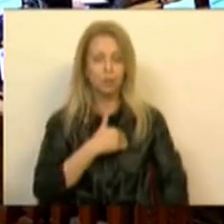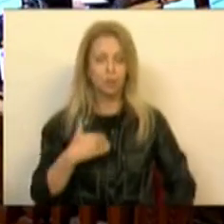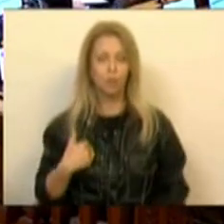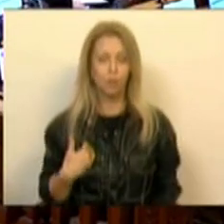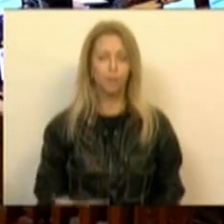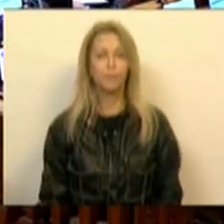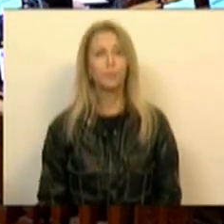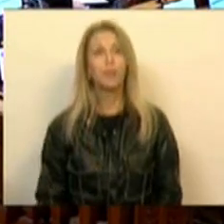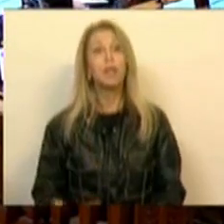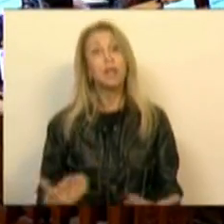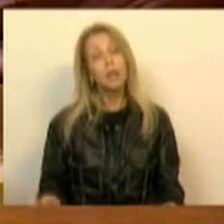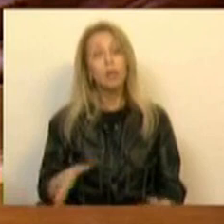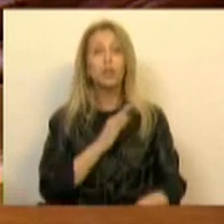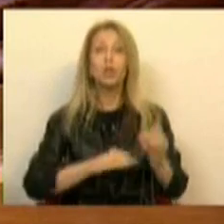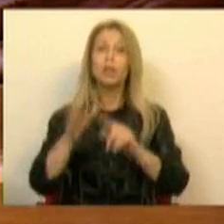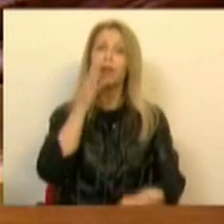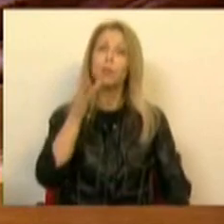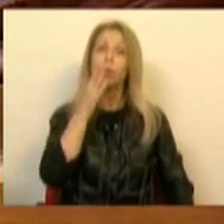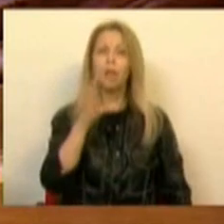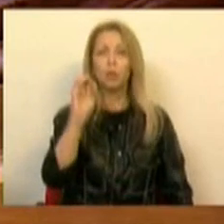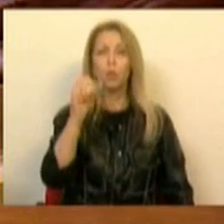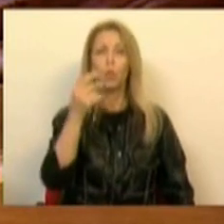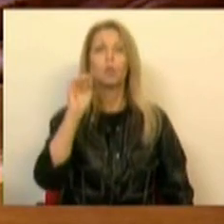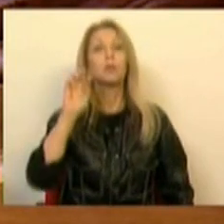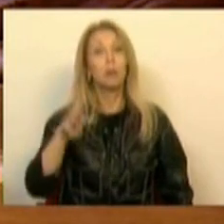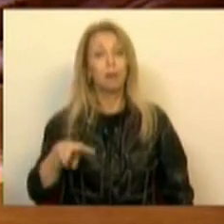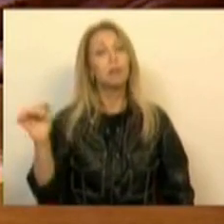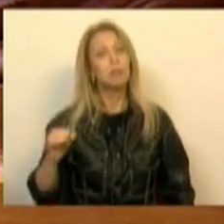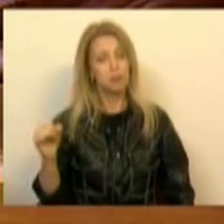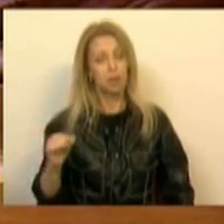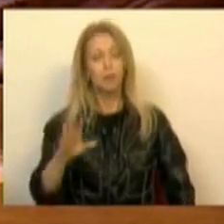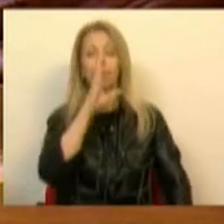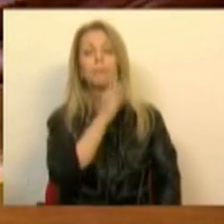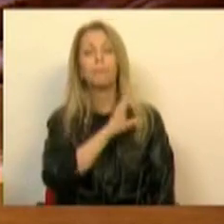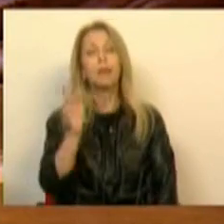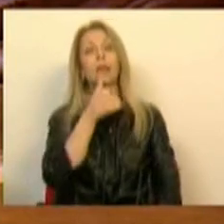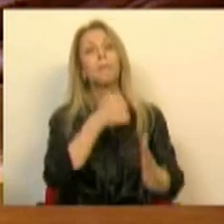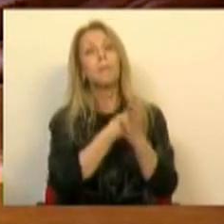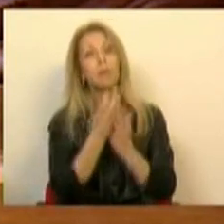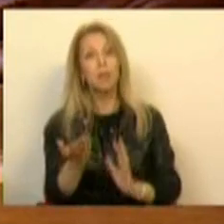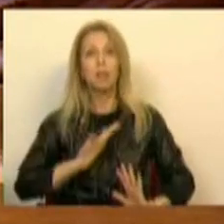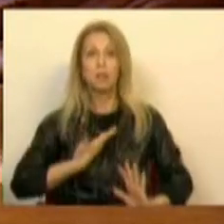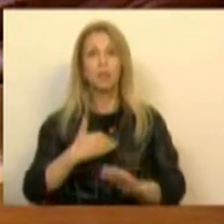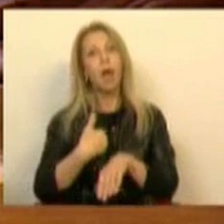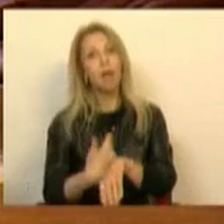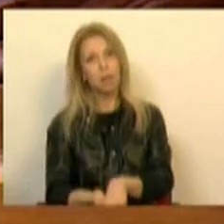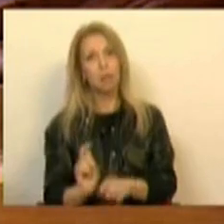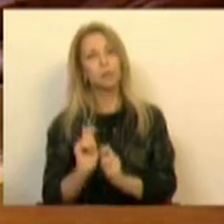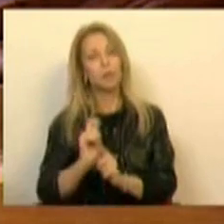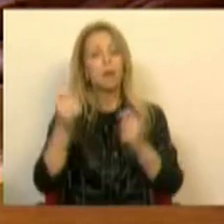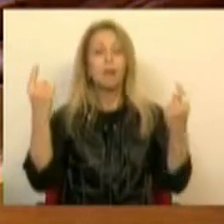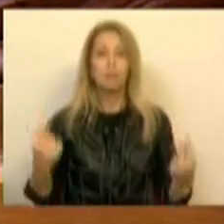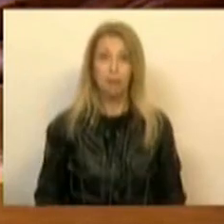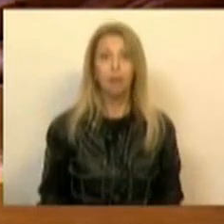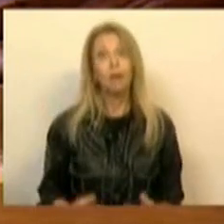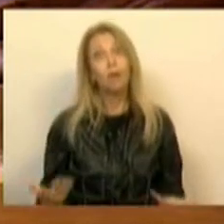E sim, Sr. Deputado Coutinho Figueiredo, adotámos medidas para reduzir as dívidas em atraso e na última semana do